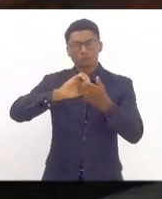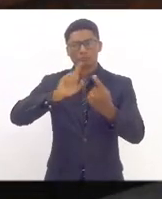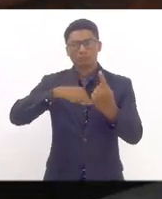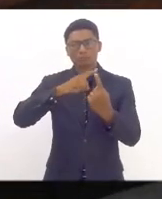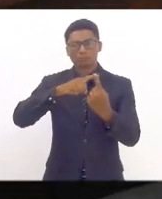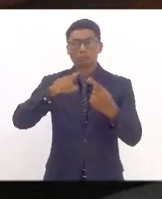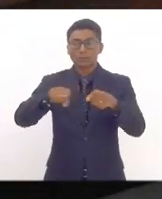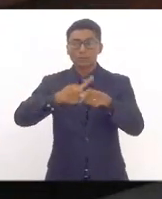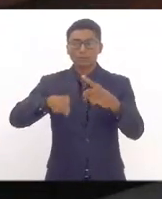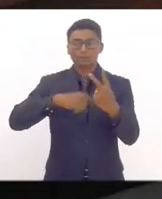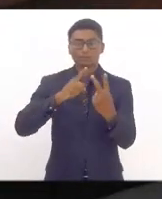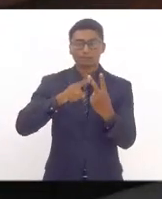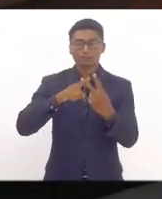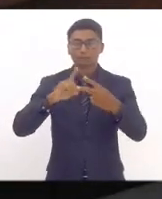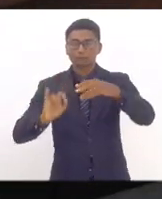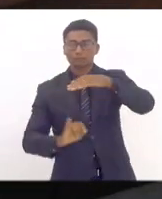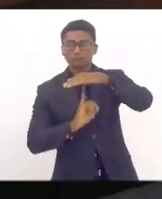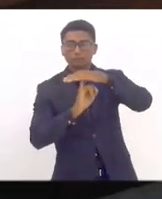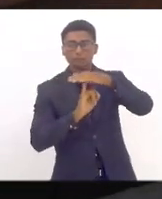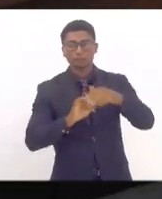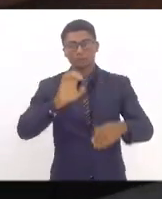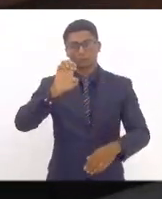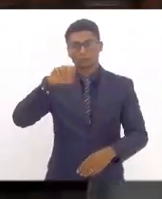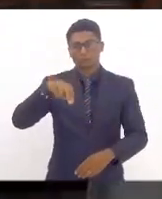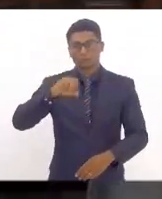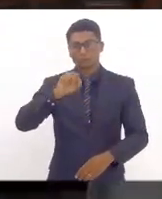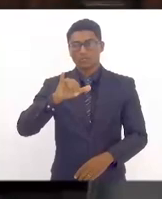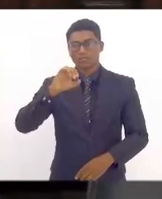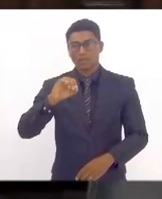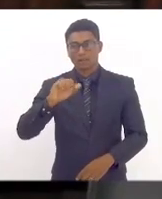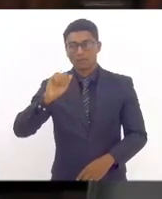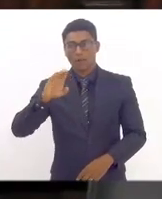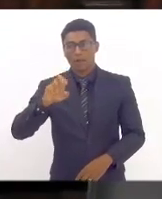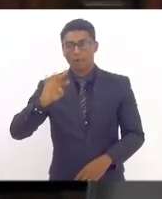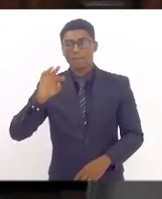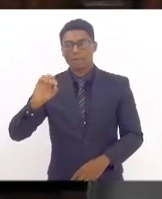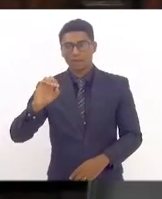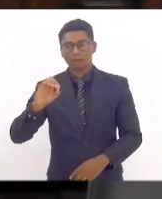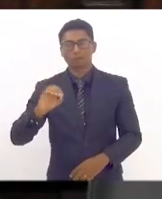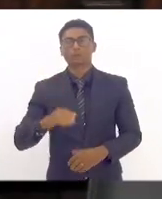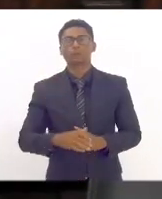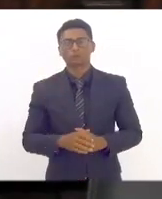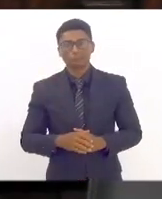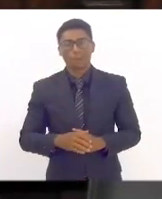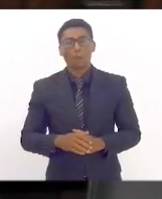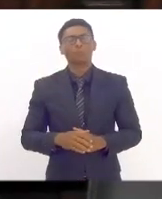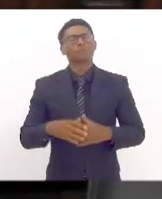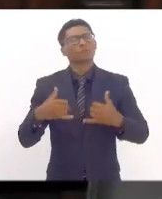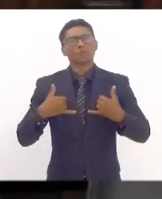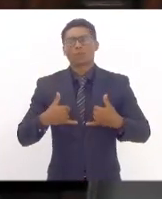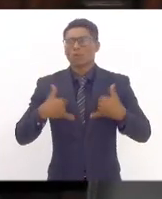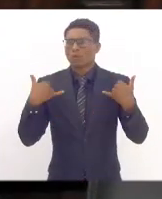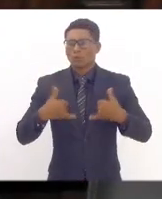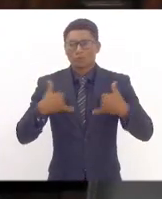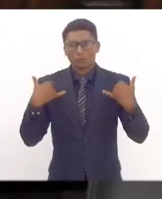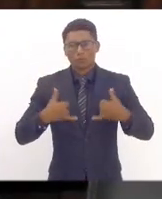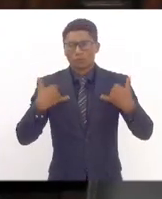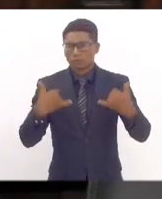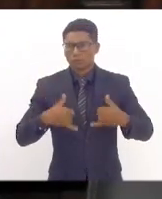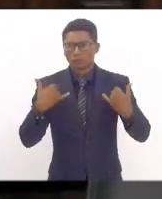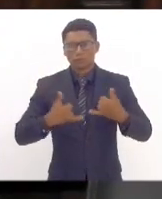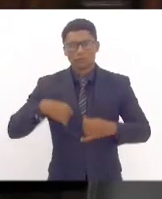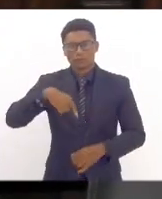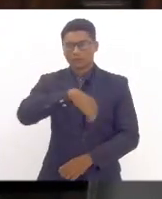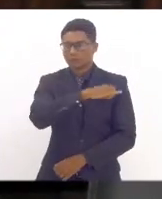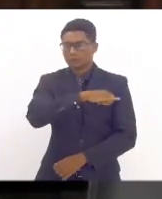o Instituto ensaio aberto não é a Tuca Moraes Fernando Lobo o orgulho para cultura e para as artes no Rio de